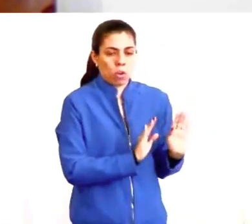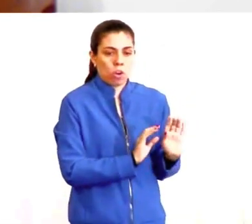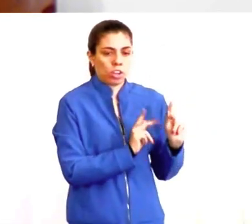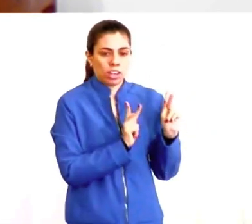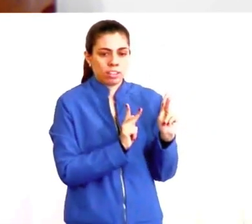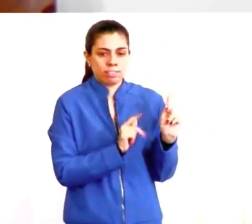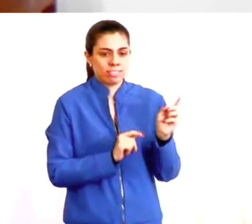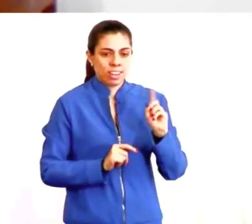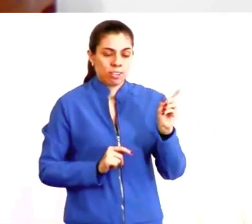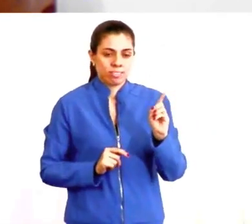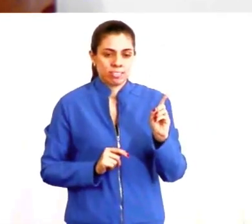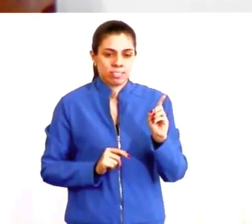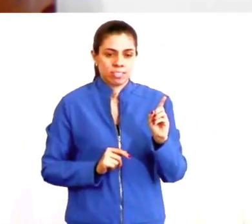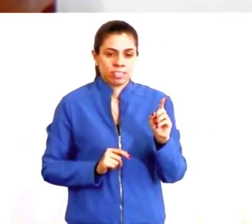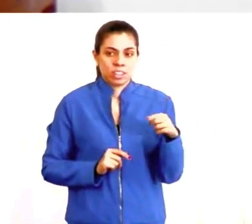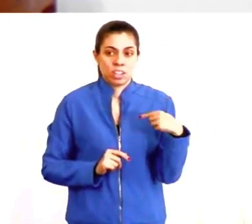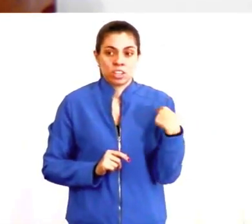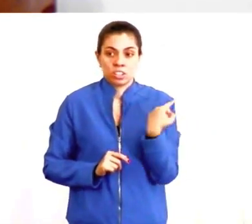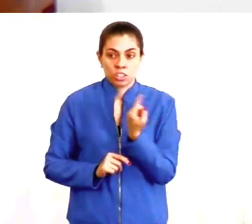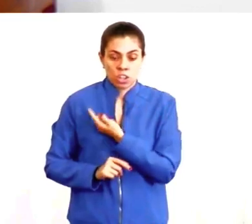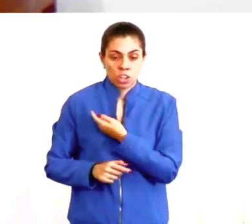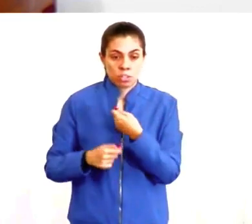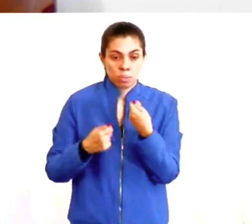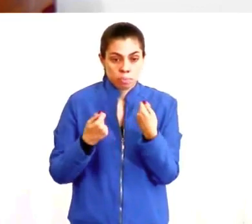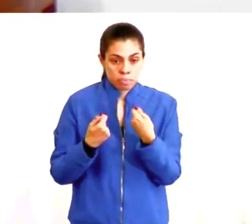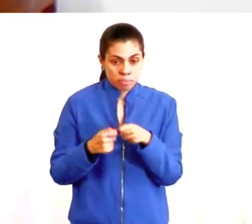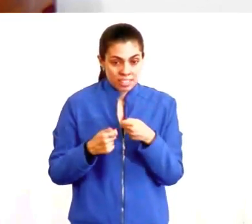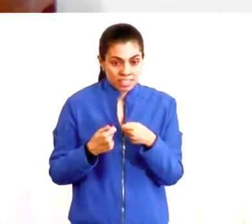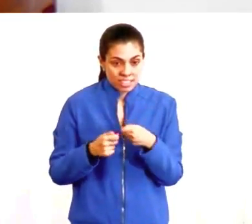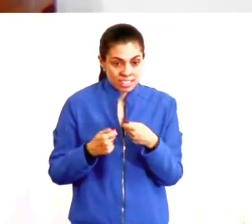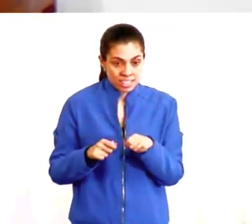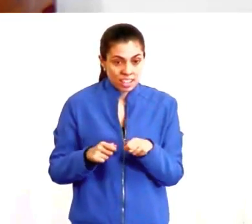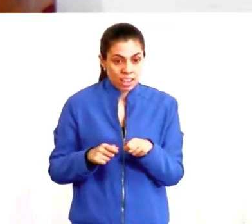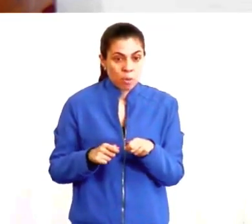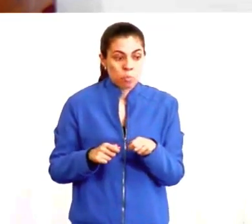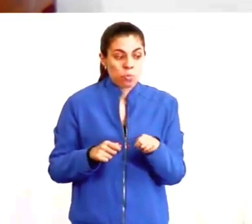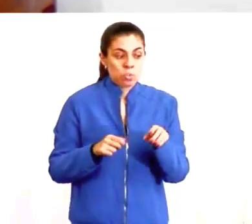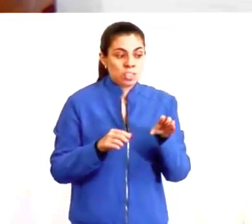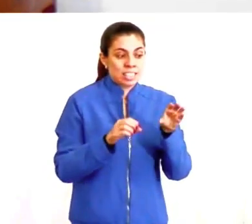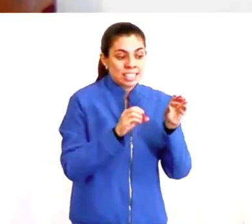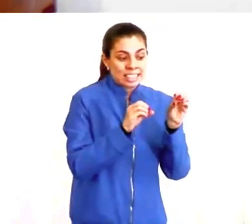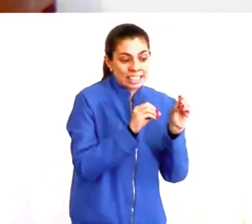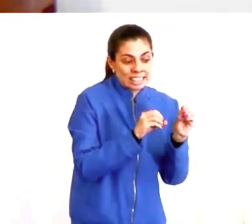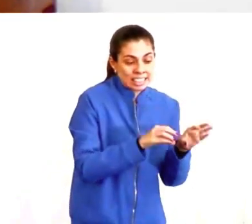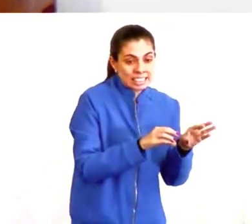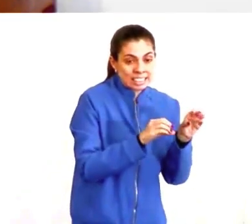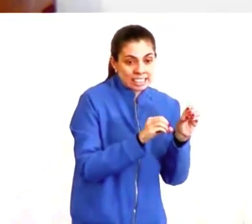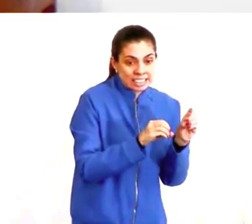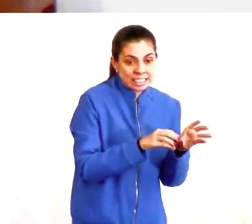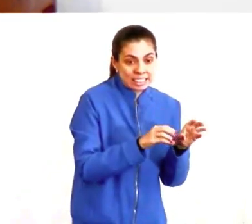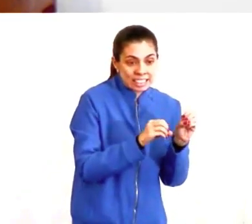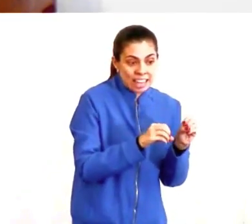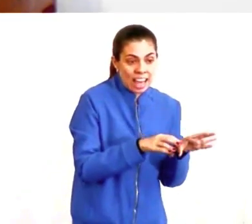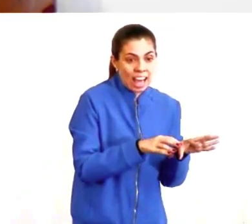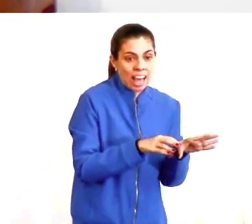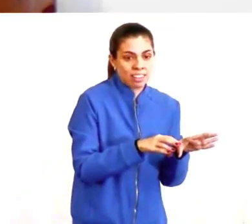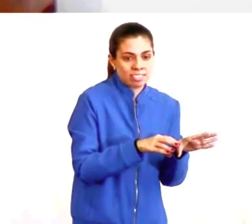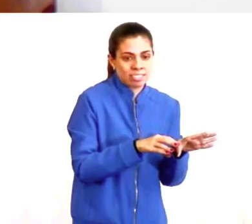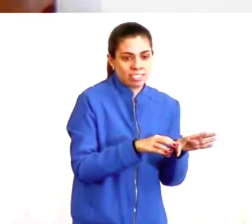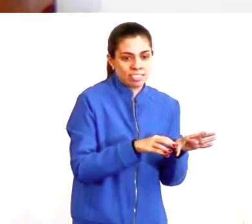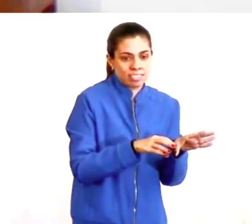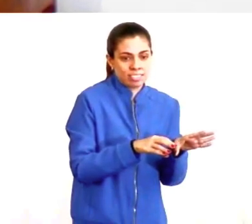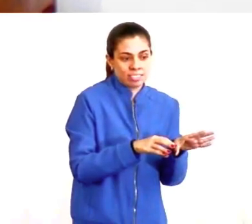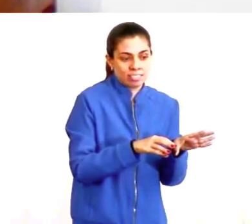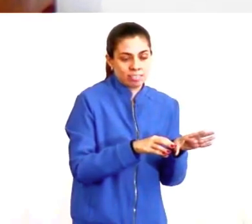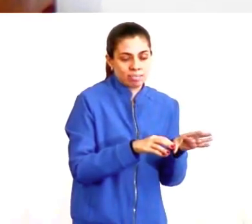criança. Como eu estou vendo o reverendo Alberto cuidando, a Paula, cuidando dos 2 filhos ali pertinhos. Como eu